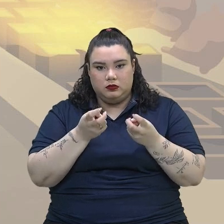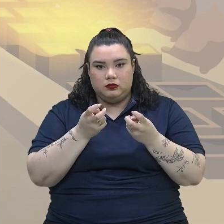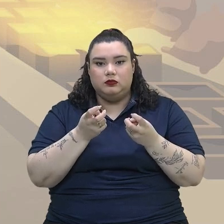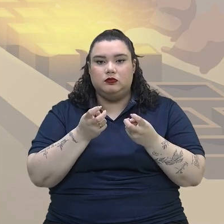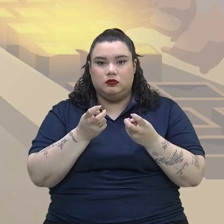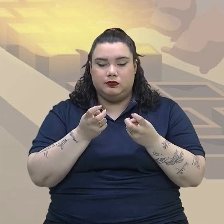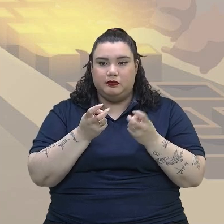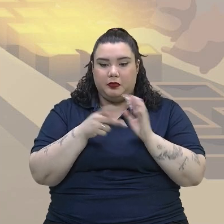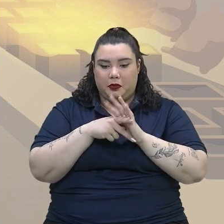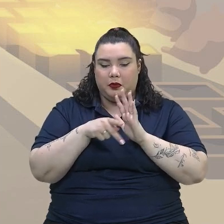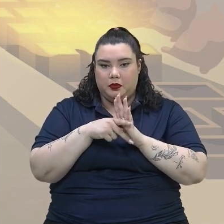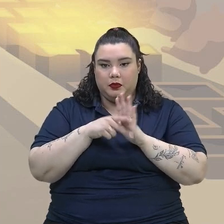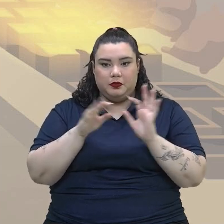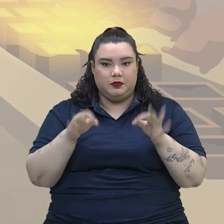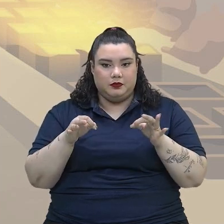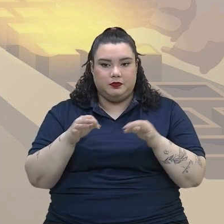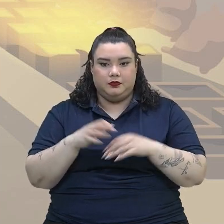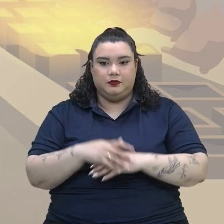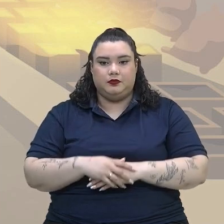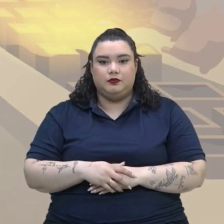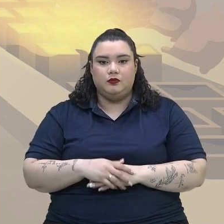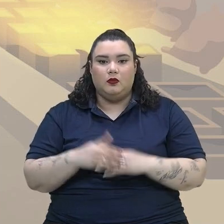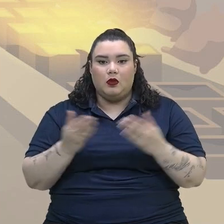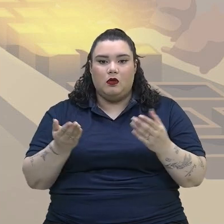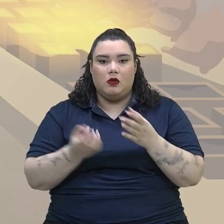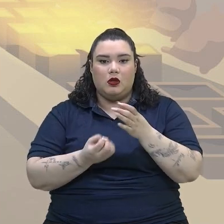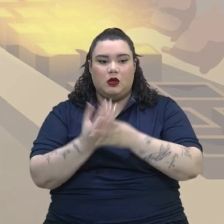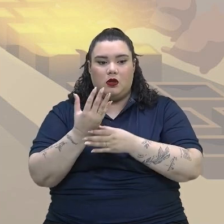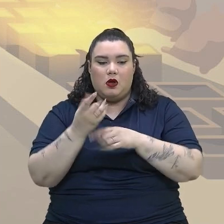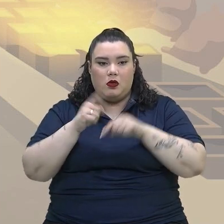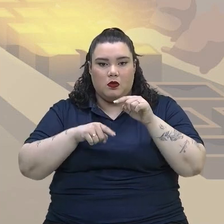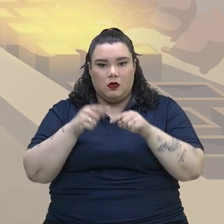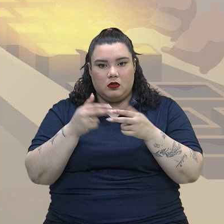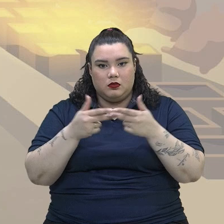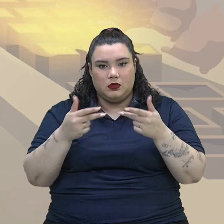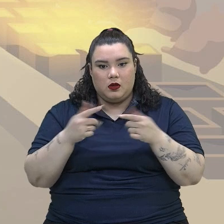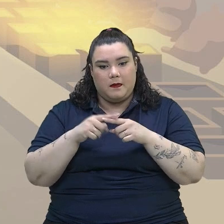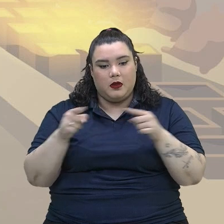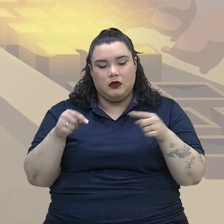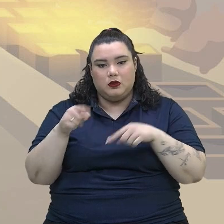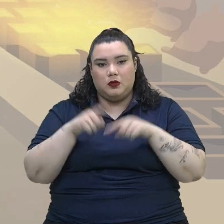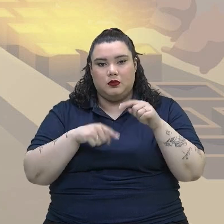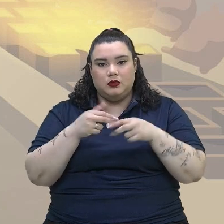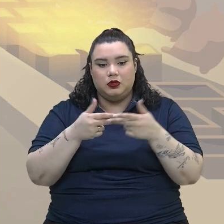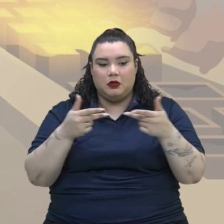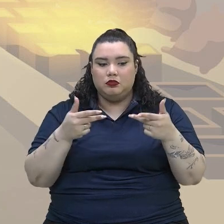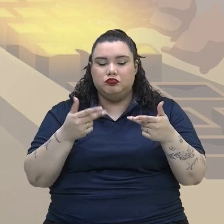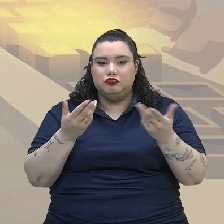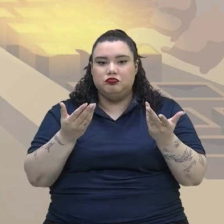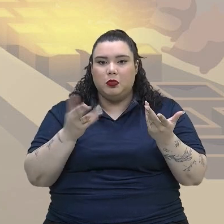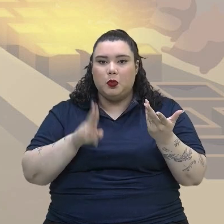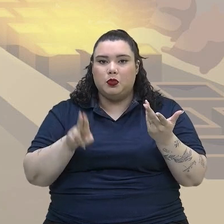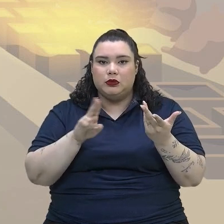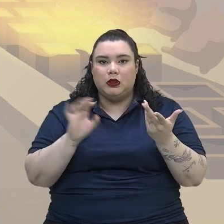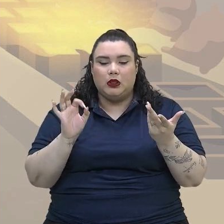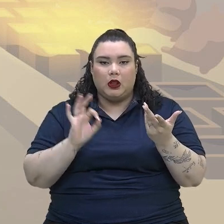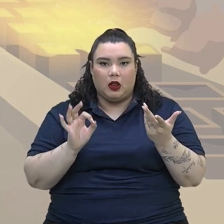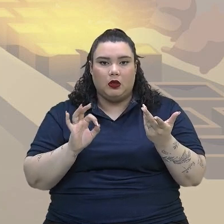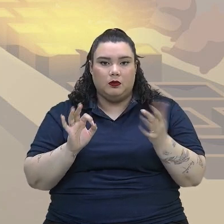né, por ele. Então ele produz um objeto, mas esse objeto está distante dele.